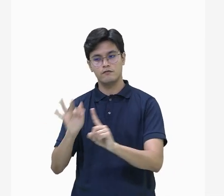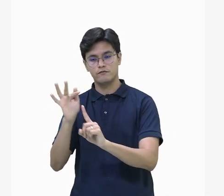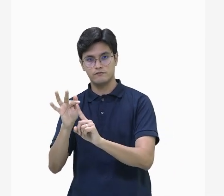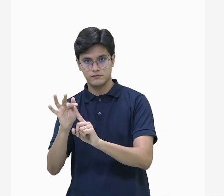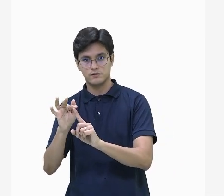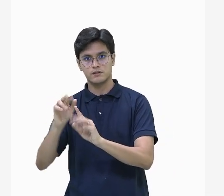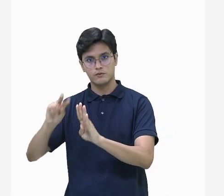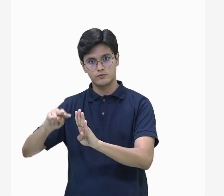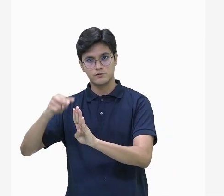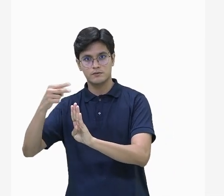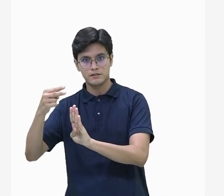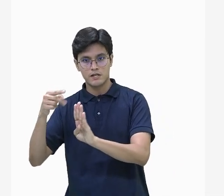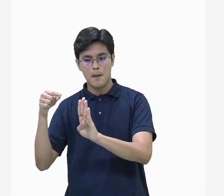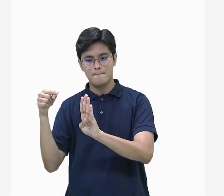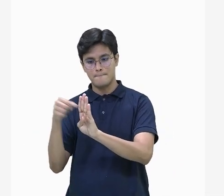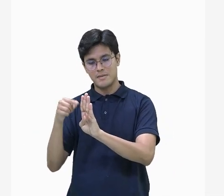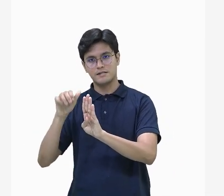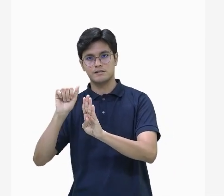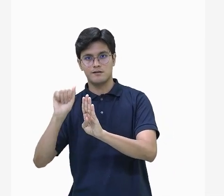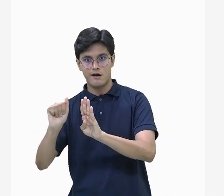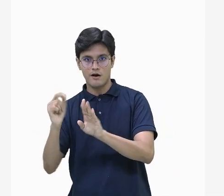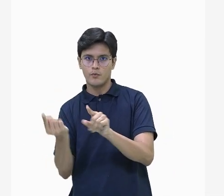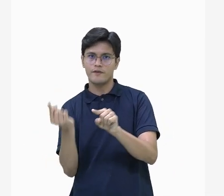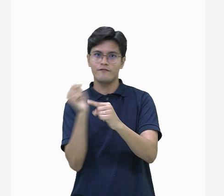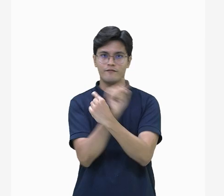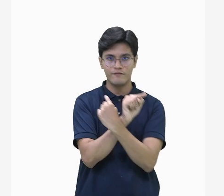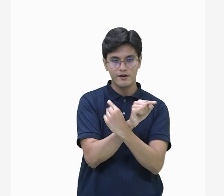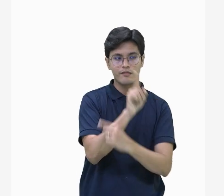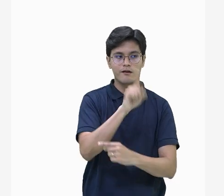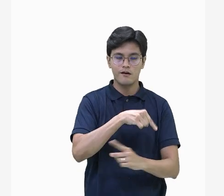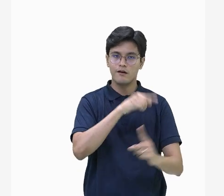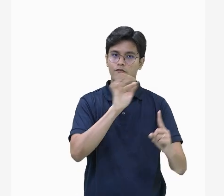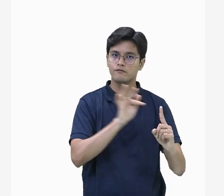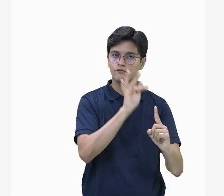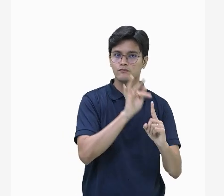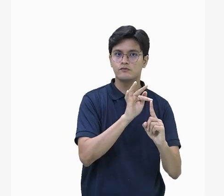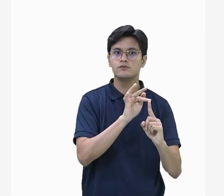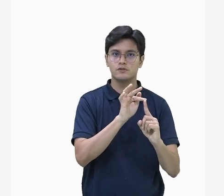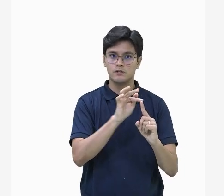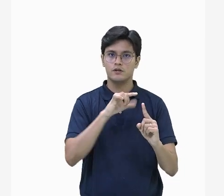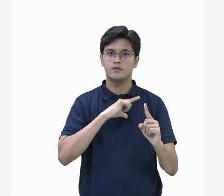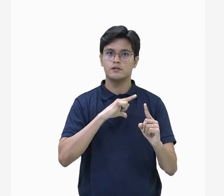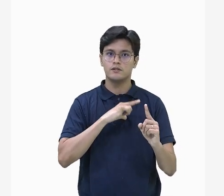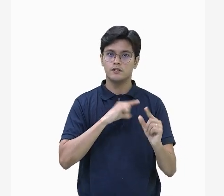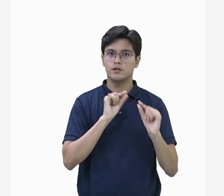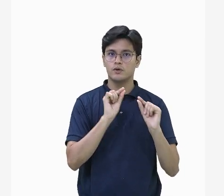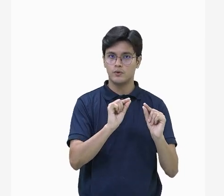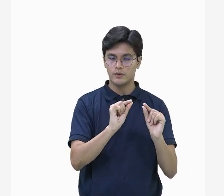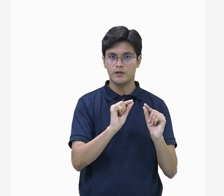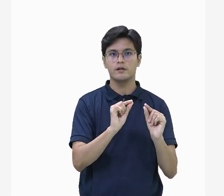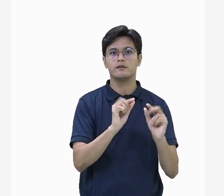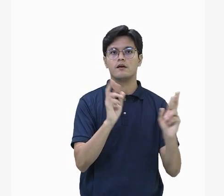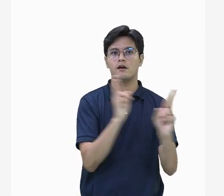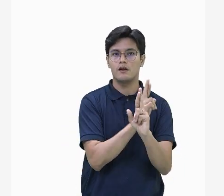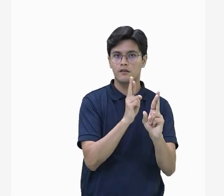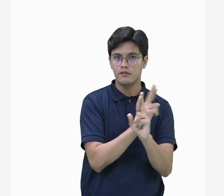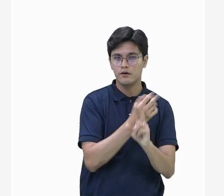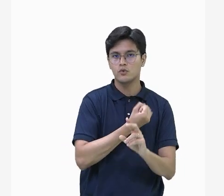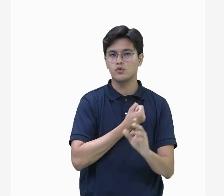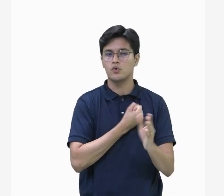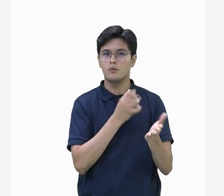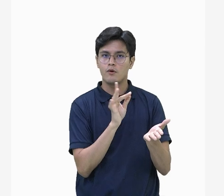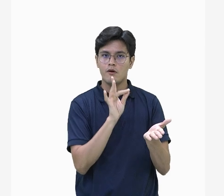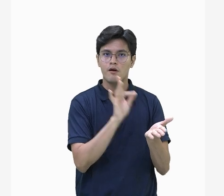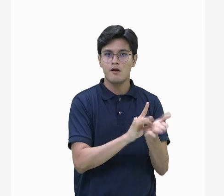exponencial de base A é a função que associa a cada número real positivo x o número